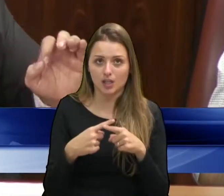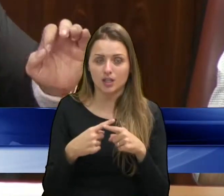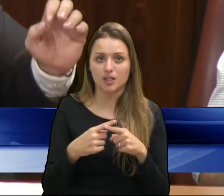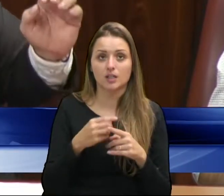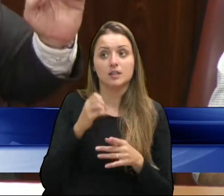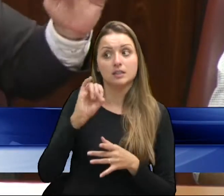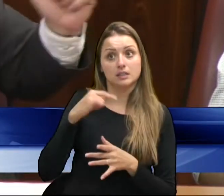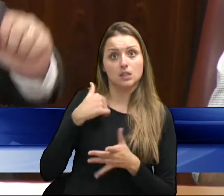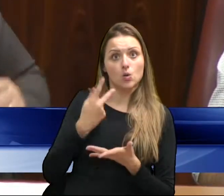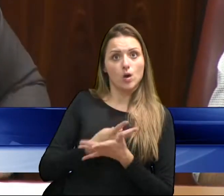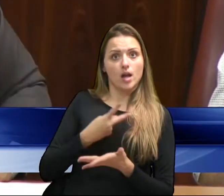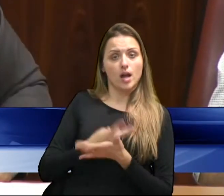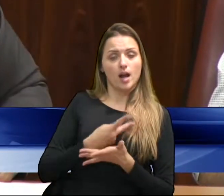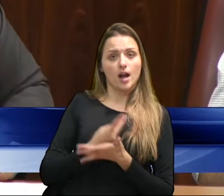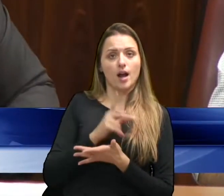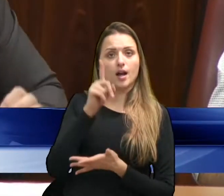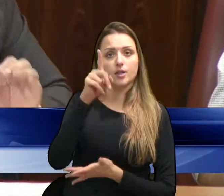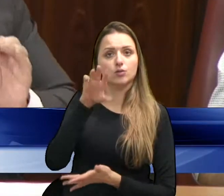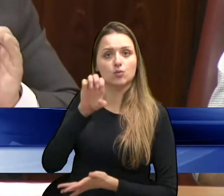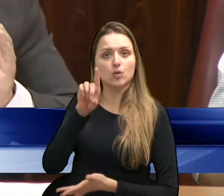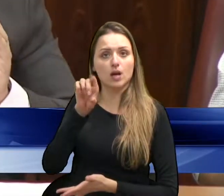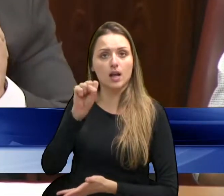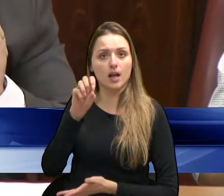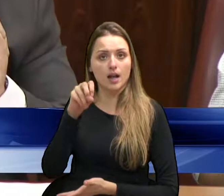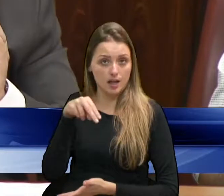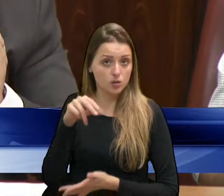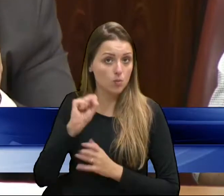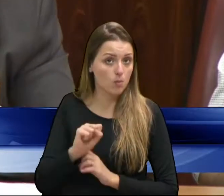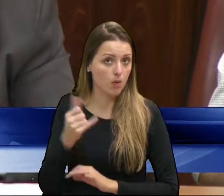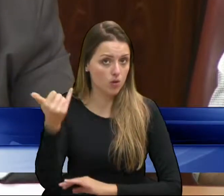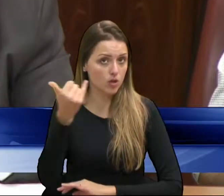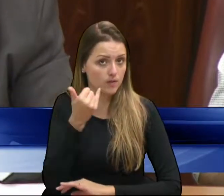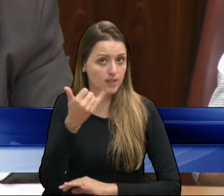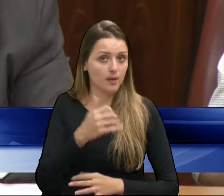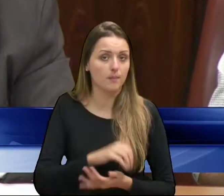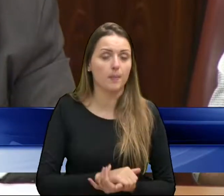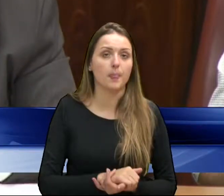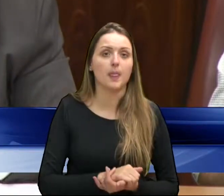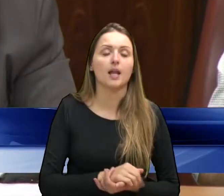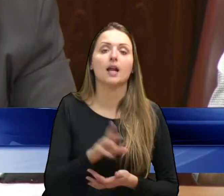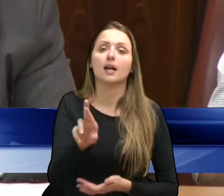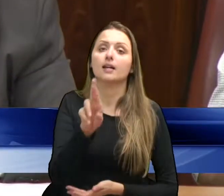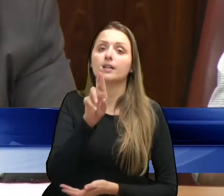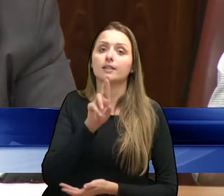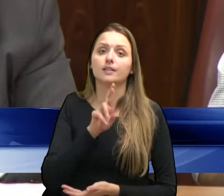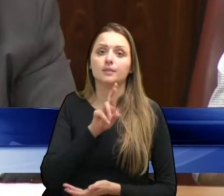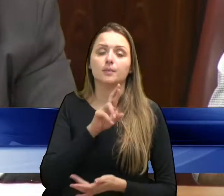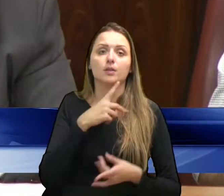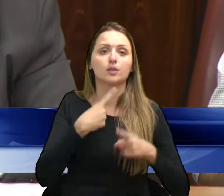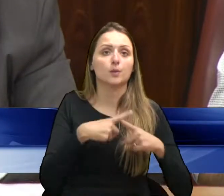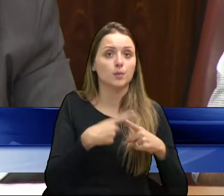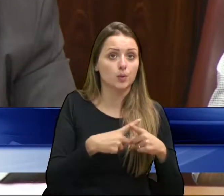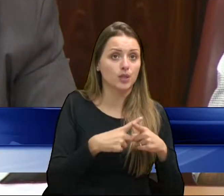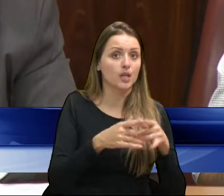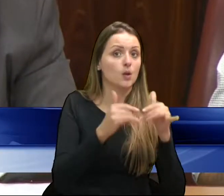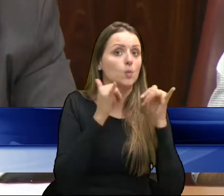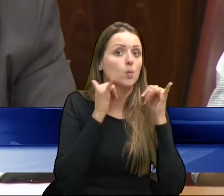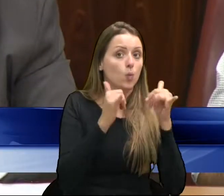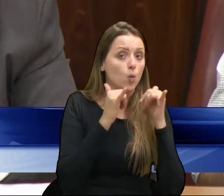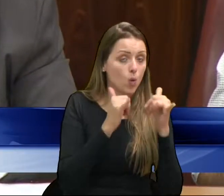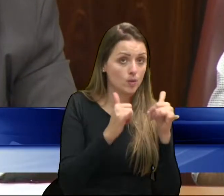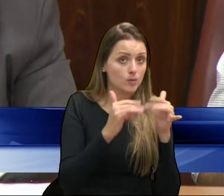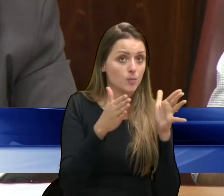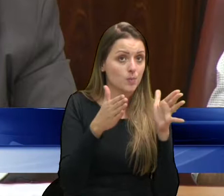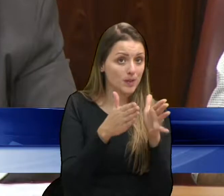estiver errado, doutor Edson Marchiori. A resposta é porque na tarifa técnica